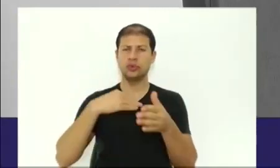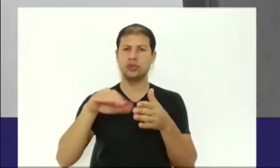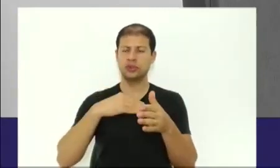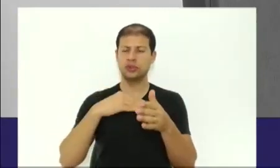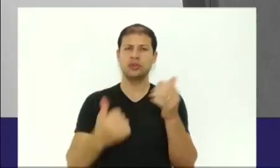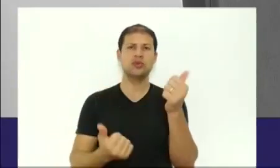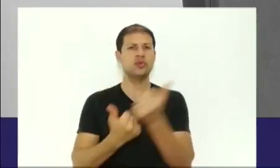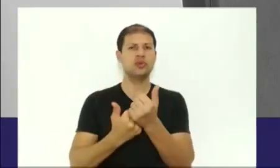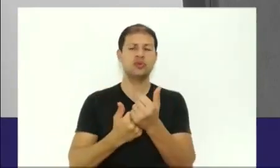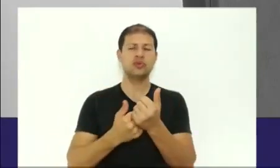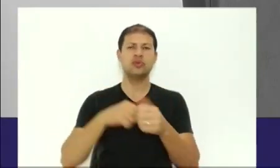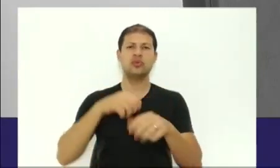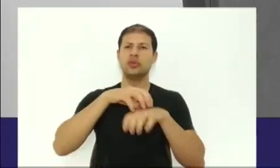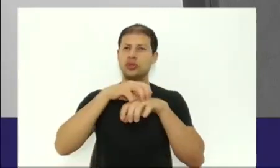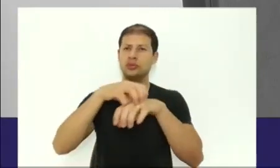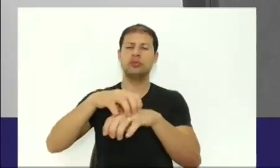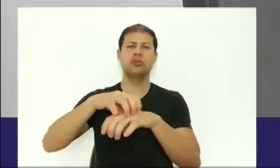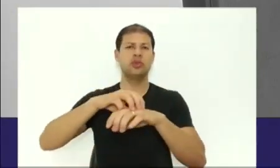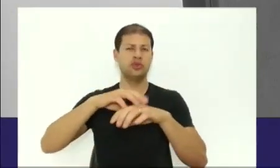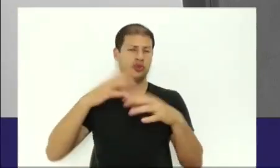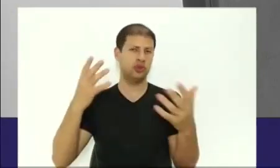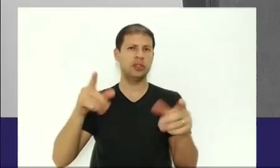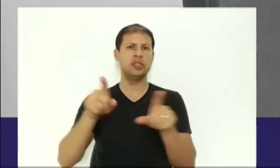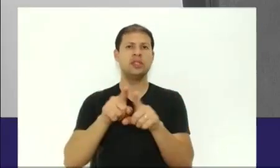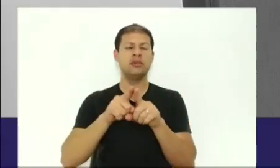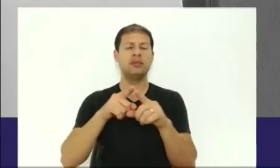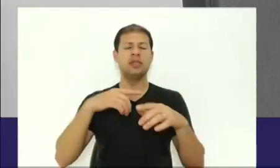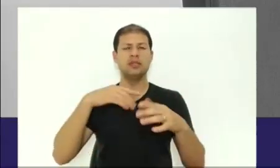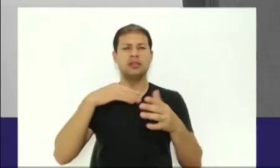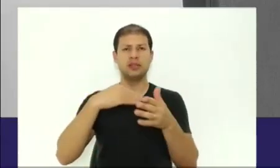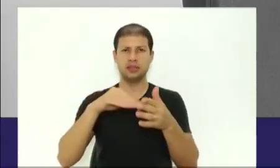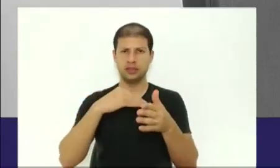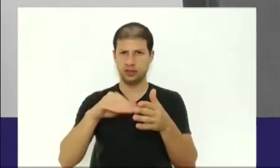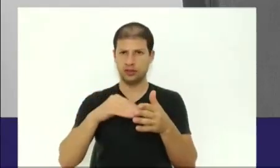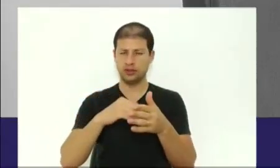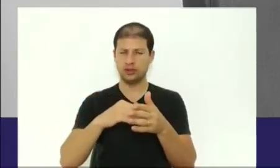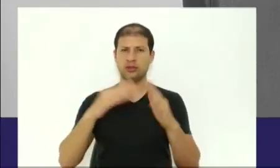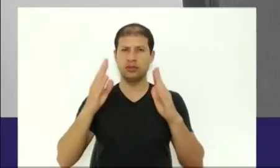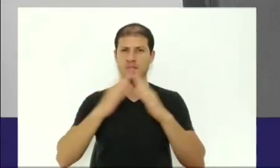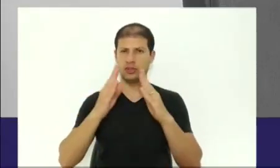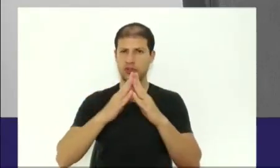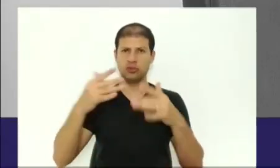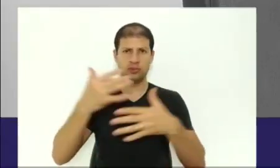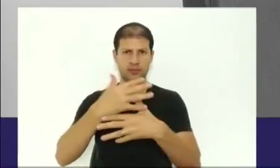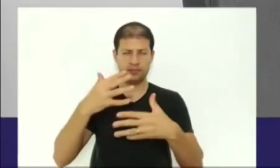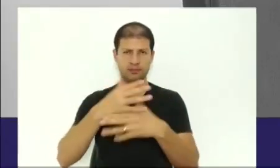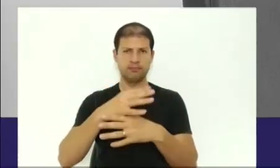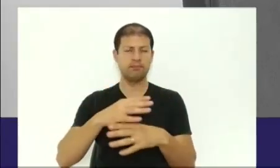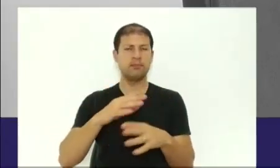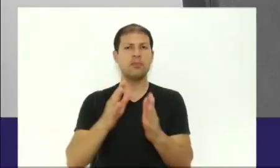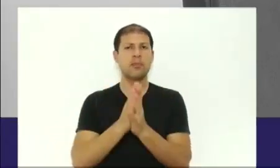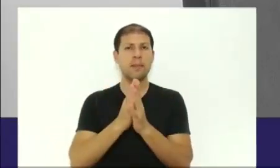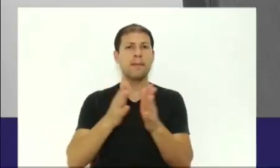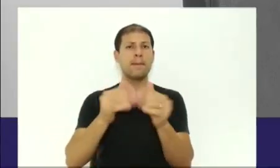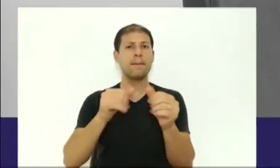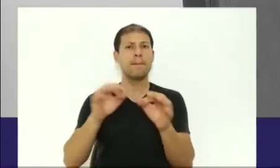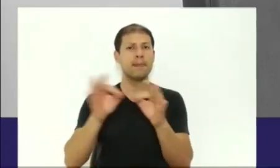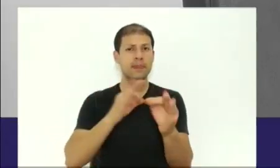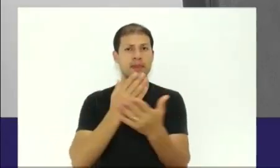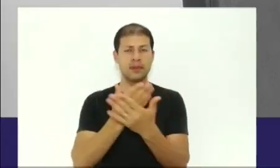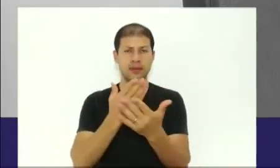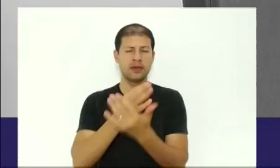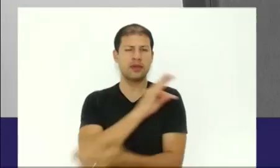Transporte Coletivo e secretário de Habitação e Urbanismo, solicita-se elaborar estudos técnicos e projeto para